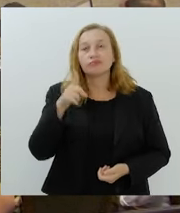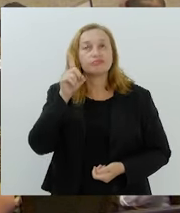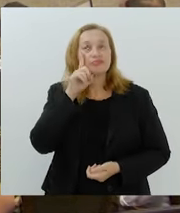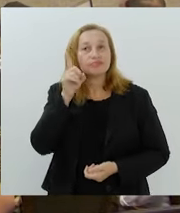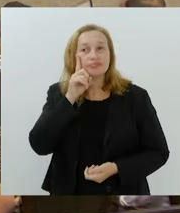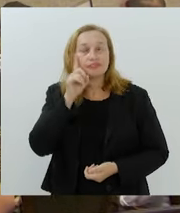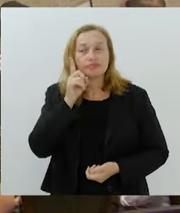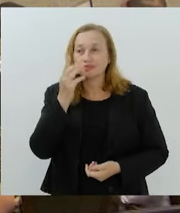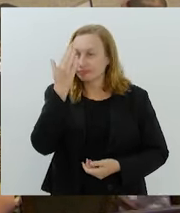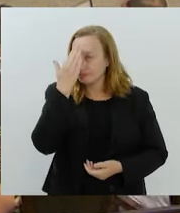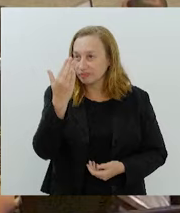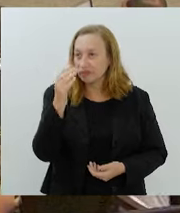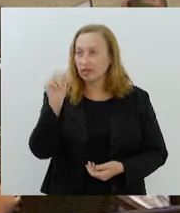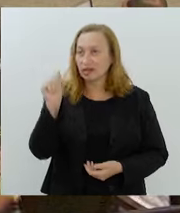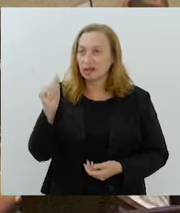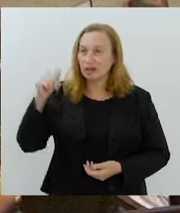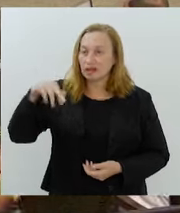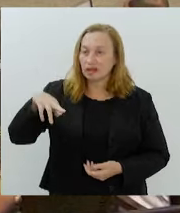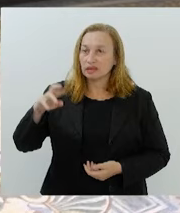dias. Obrigada, André.